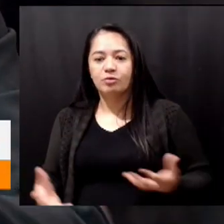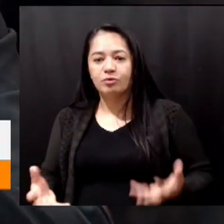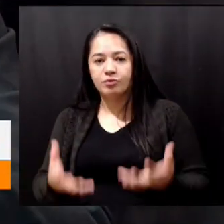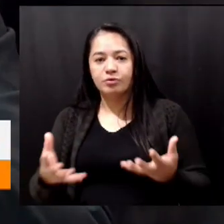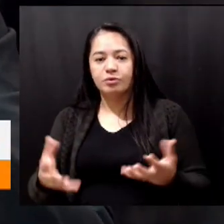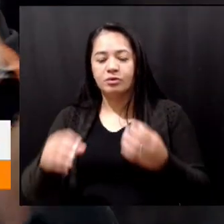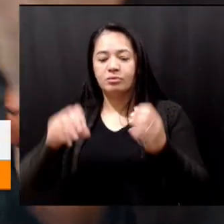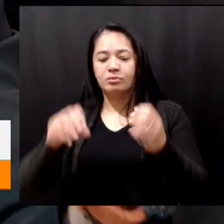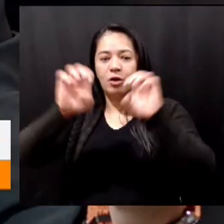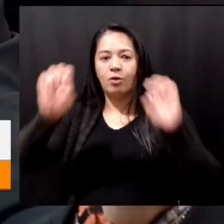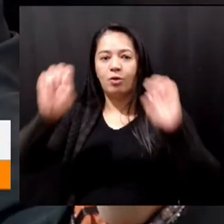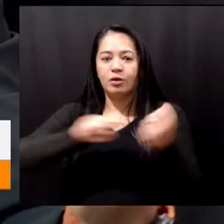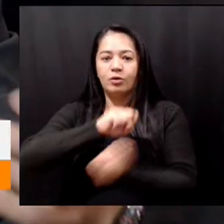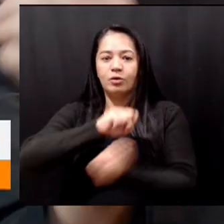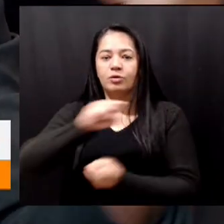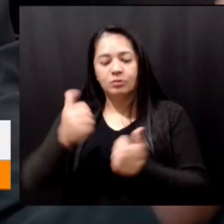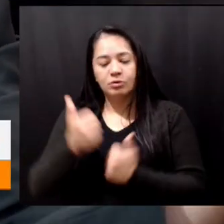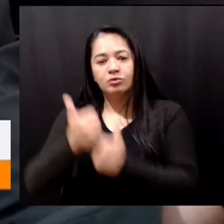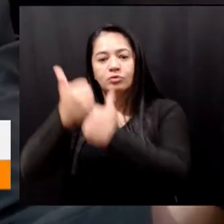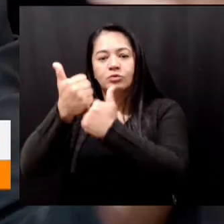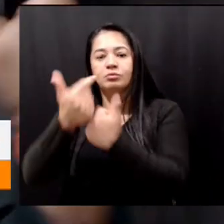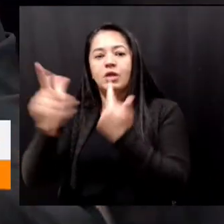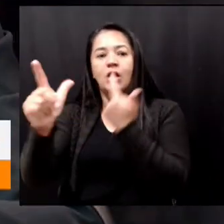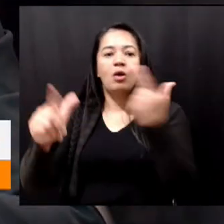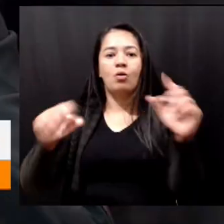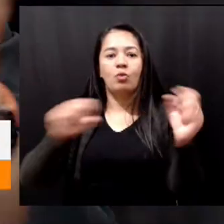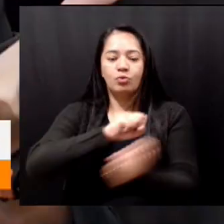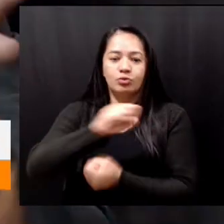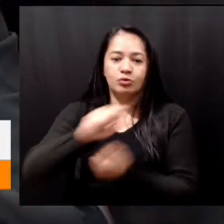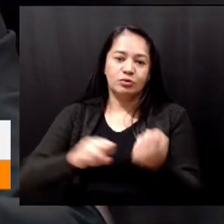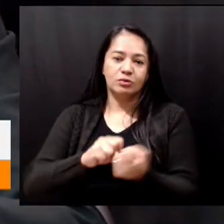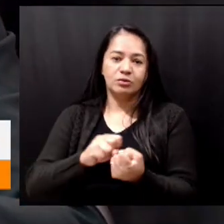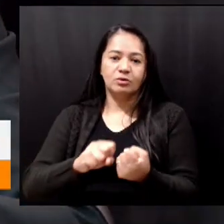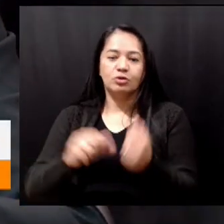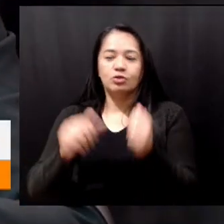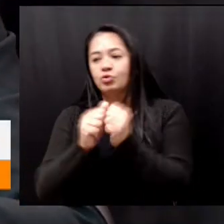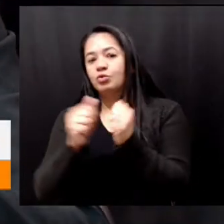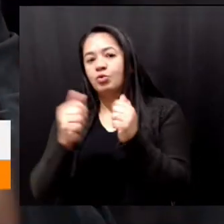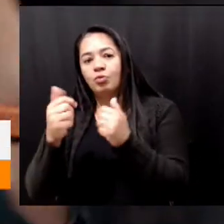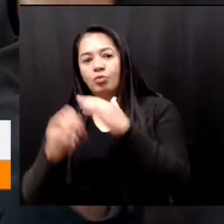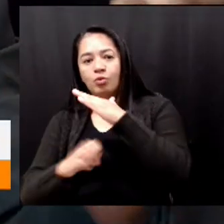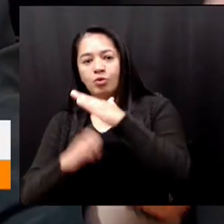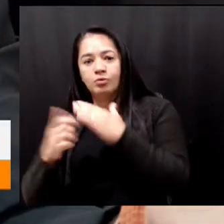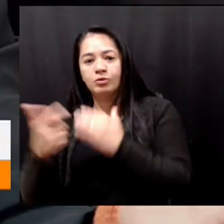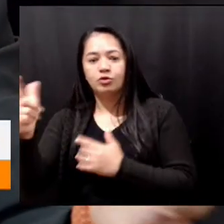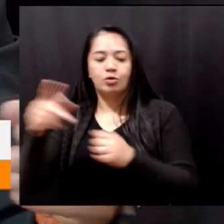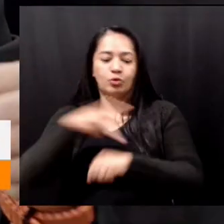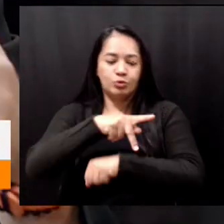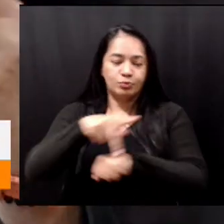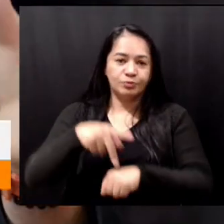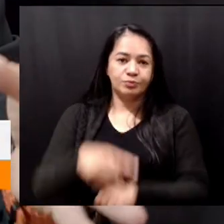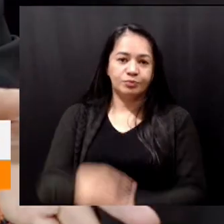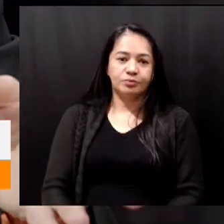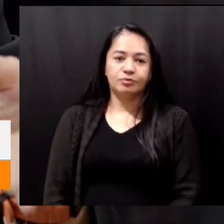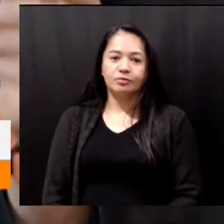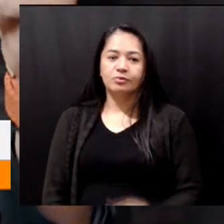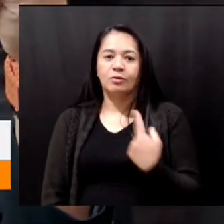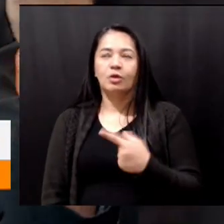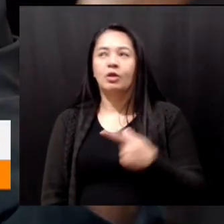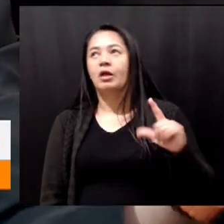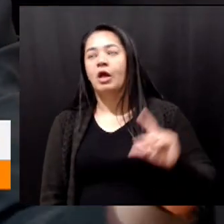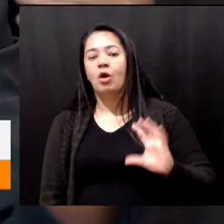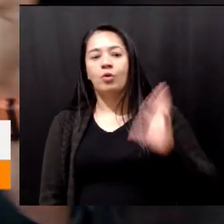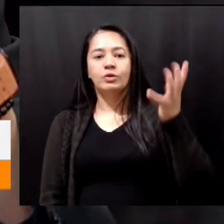como suporte para outros ecossistemas e empresas de outros países. Então a gente teve participação de